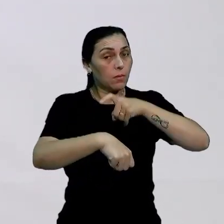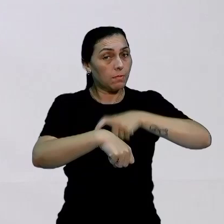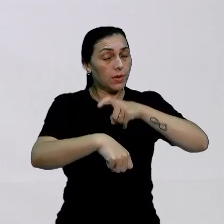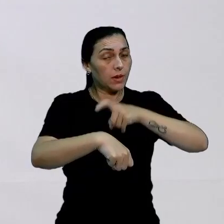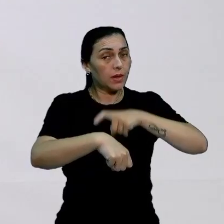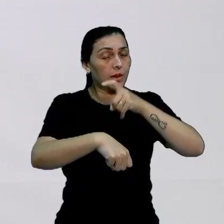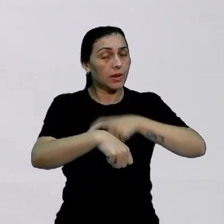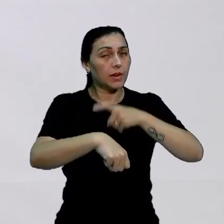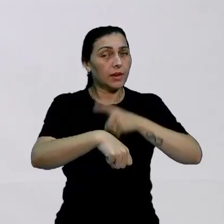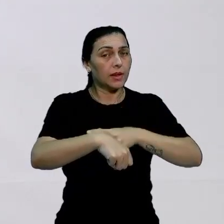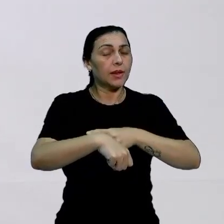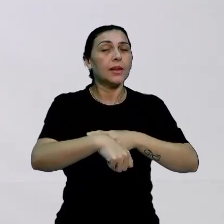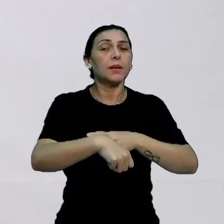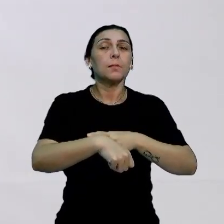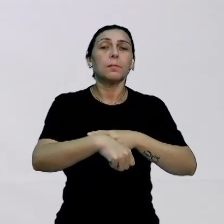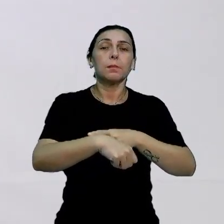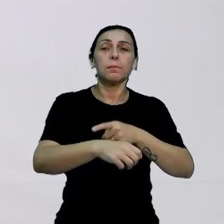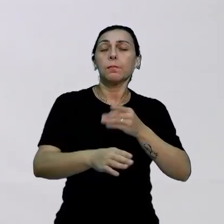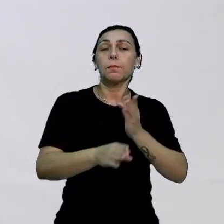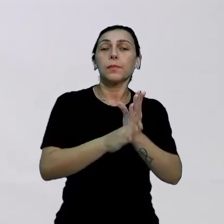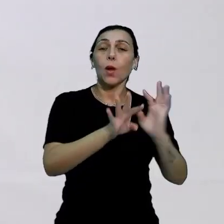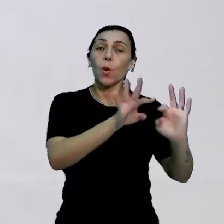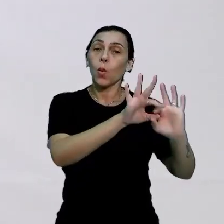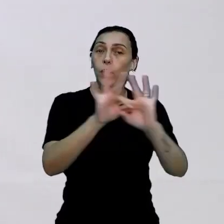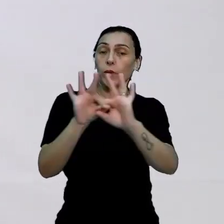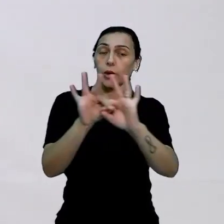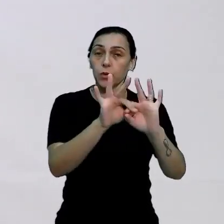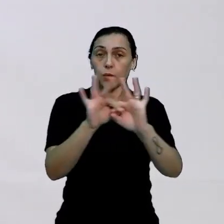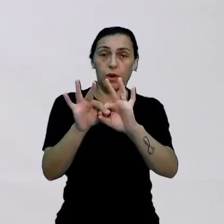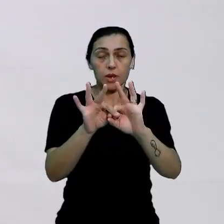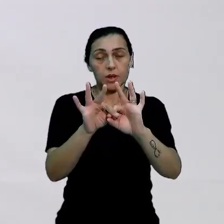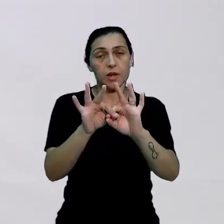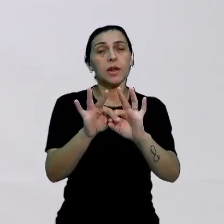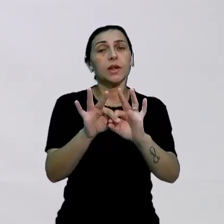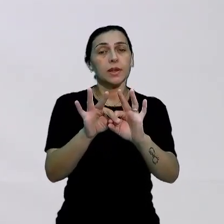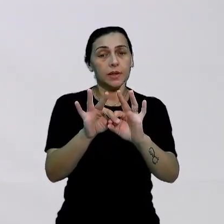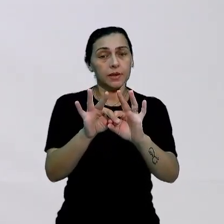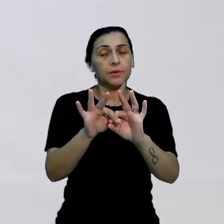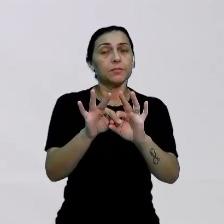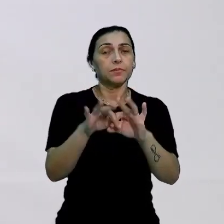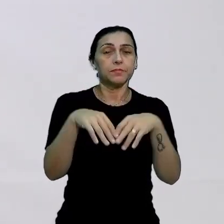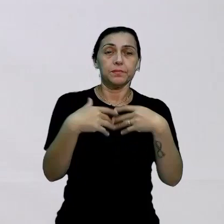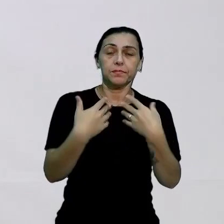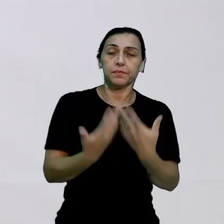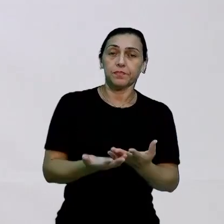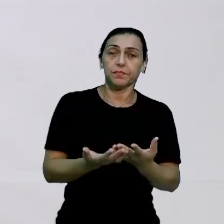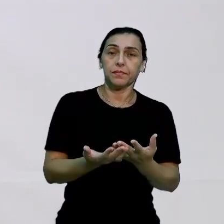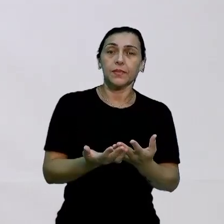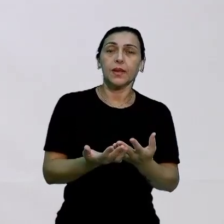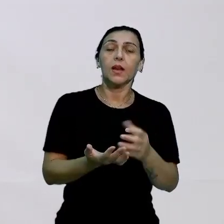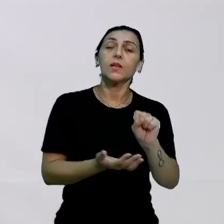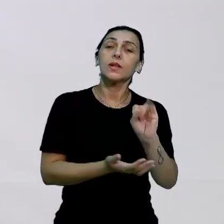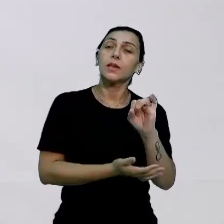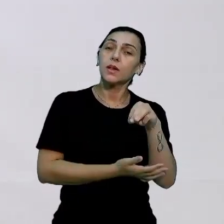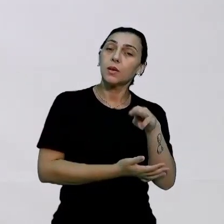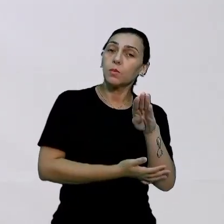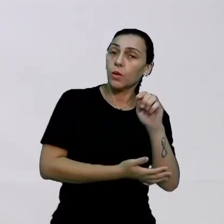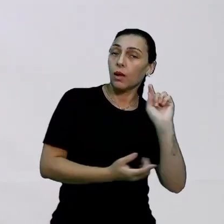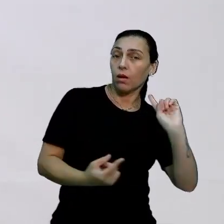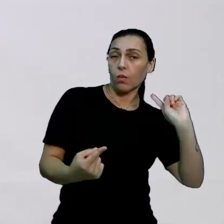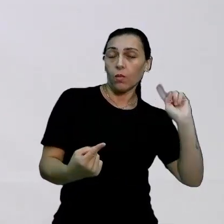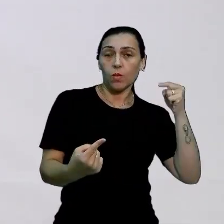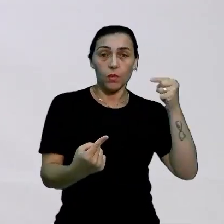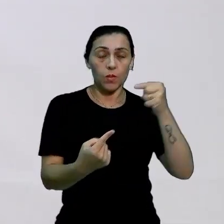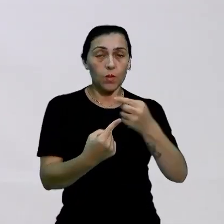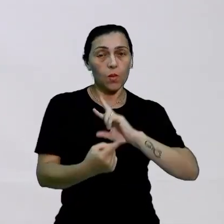que aparece de forma contextualizada. De repente pode vir assim, é sobre o simbolismo, é sobre o quinhentismo,